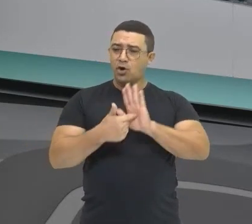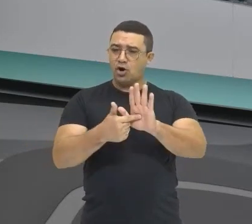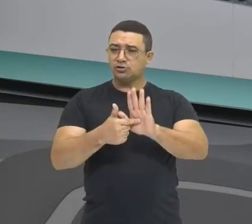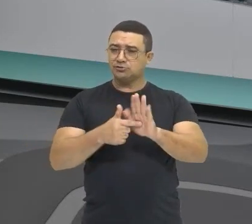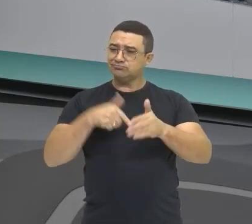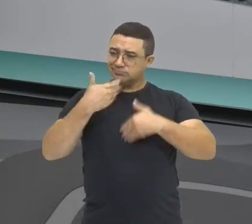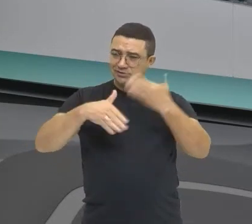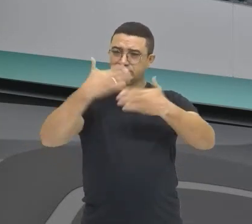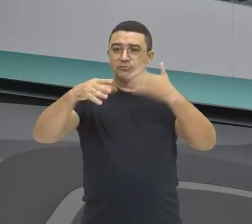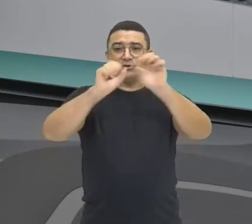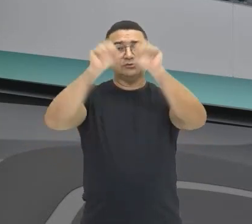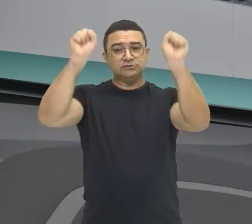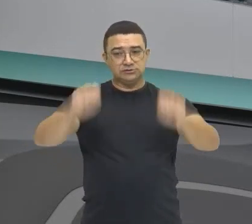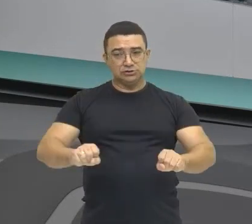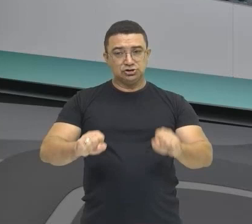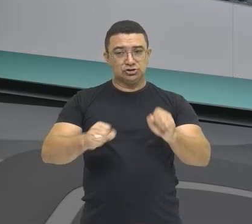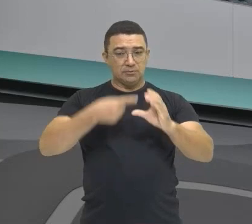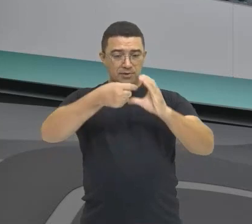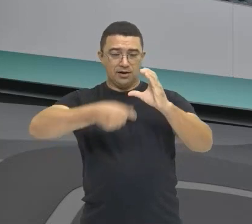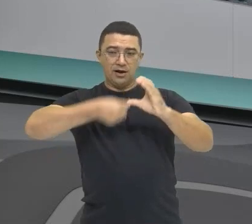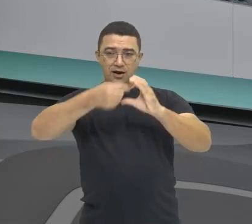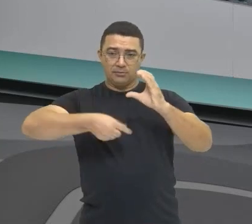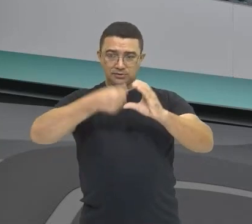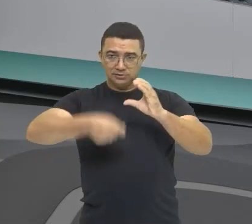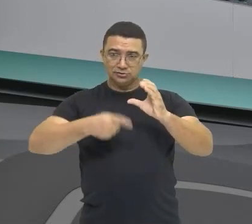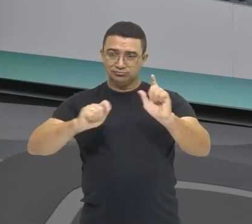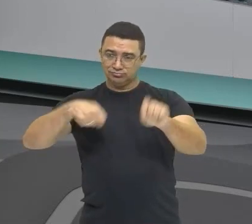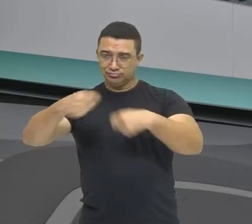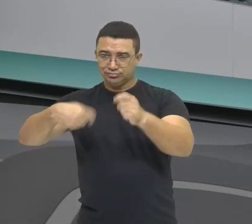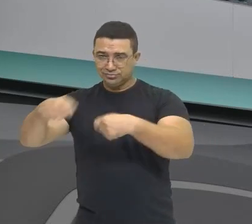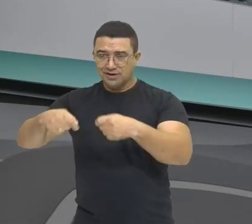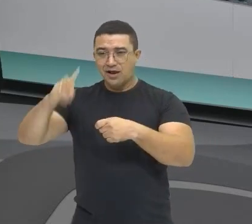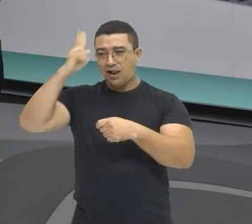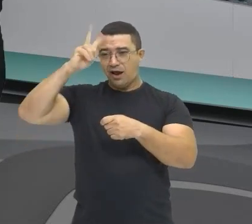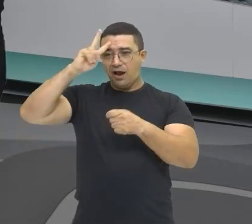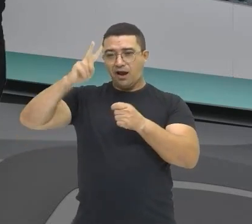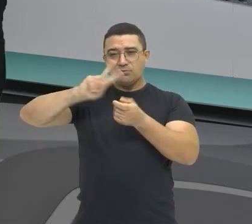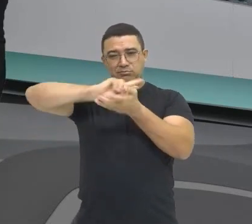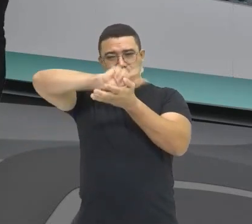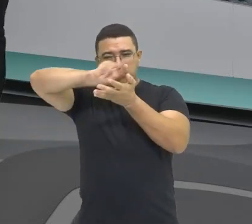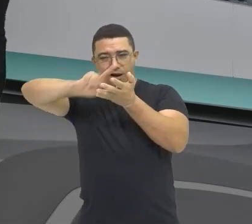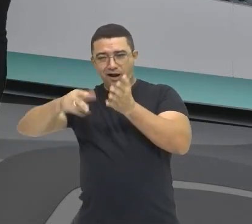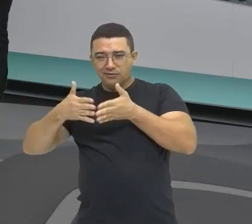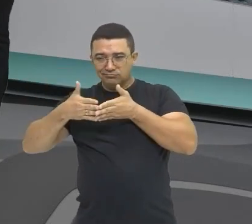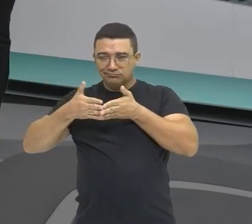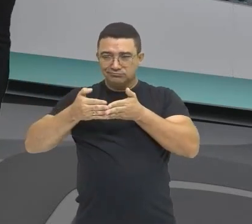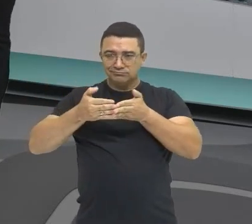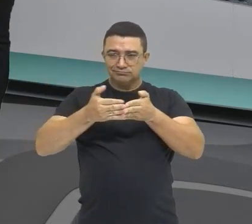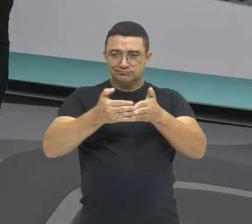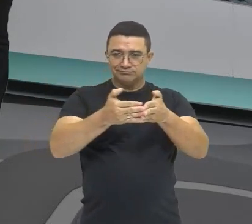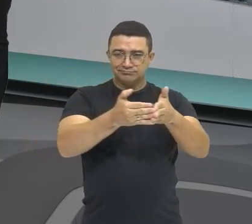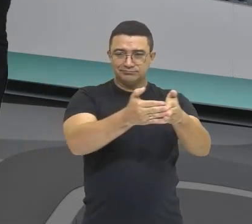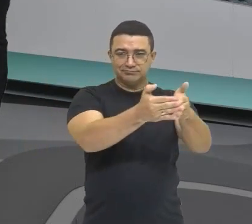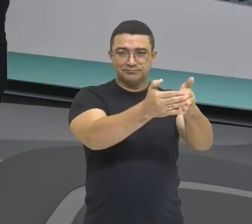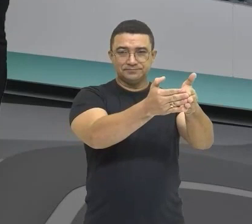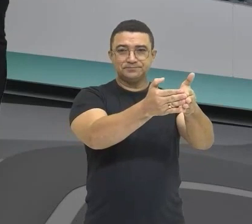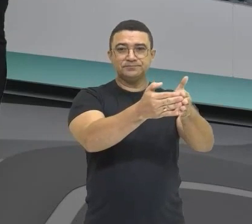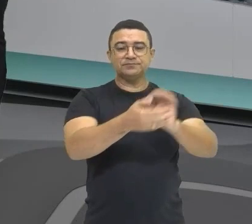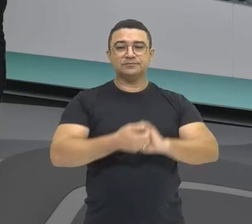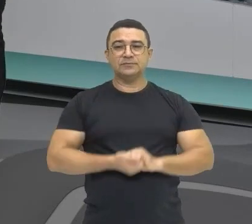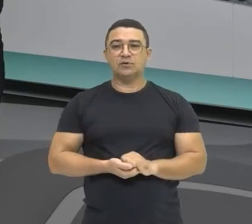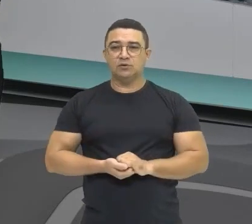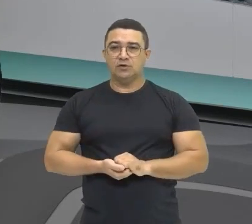do sistema capitalista mercantil. Lembra das grandes navegações? Olha aqui atrás de mim as caravelas. Né?